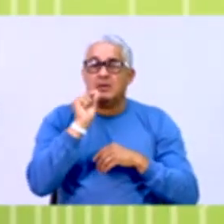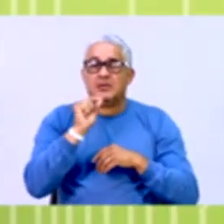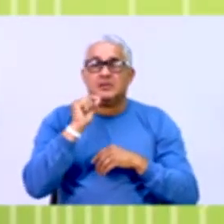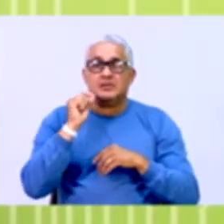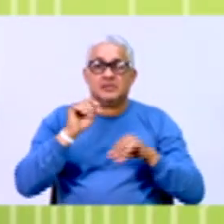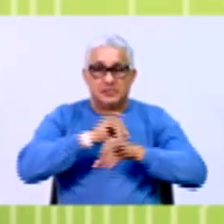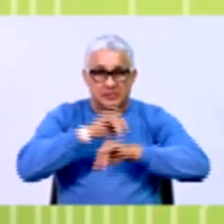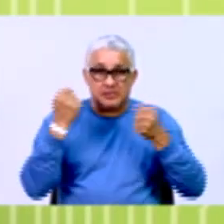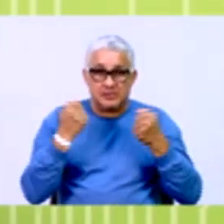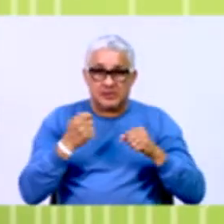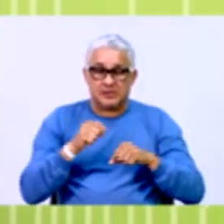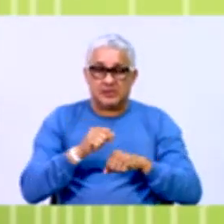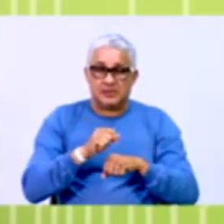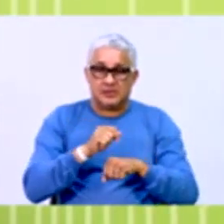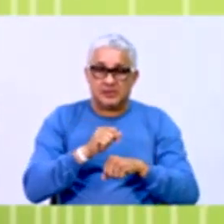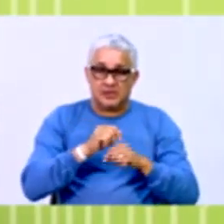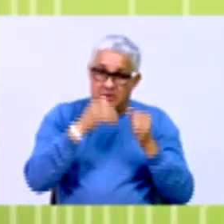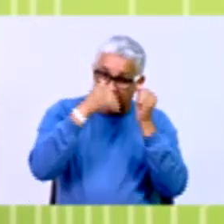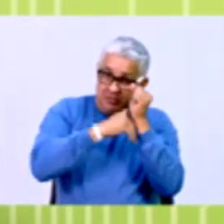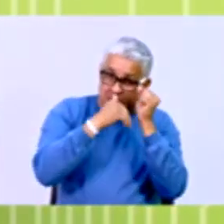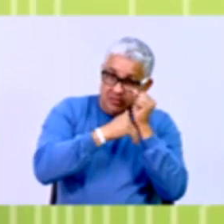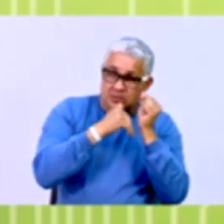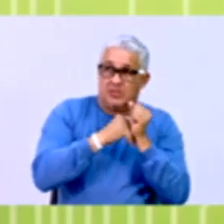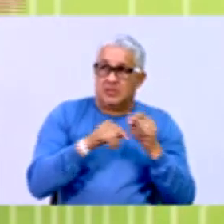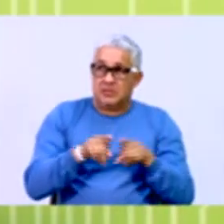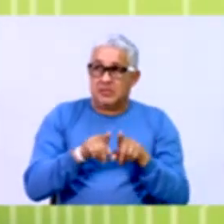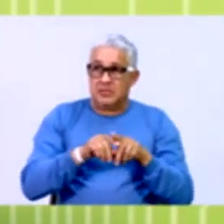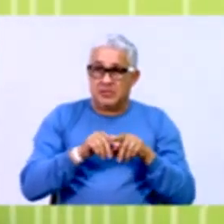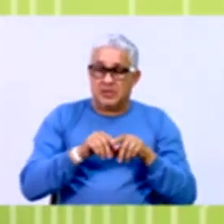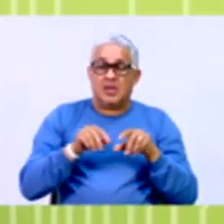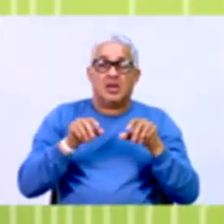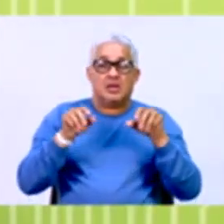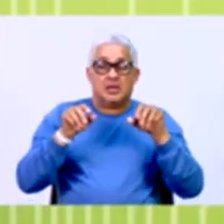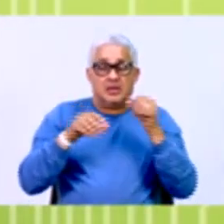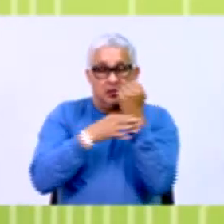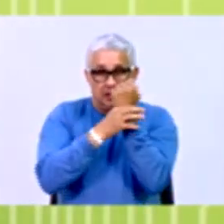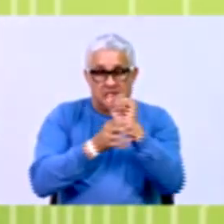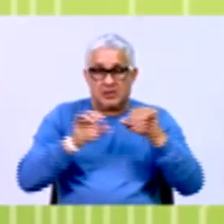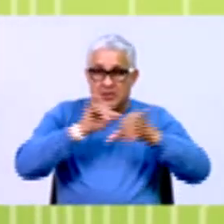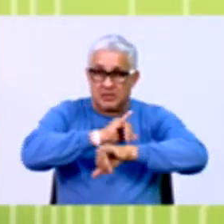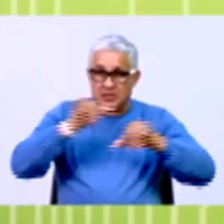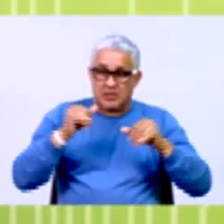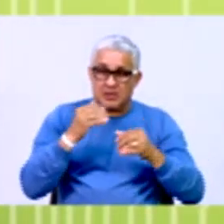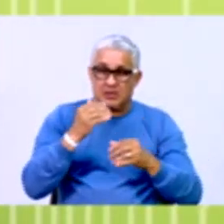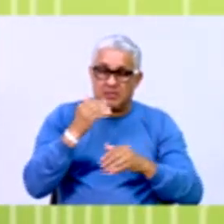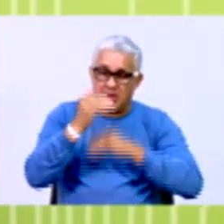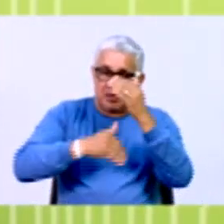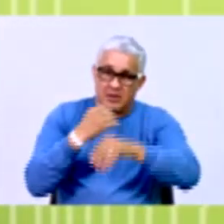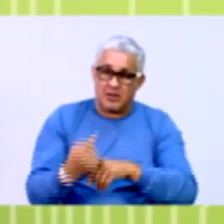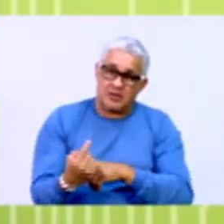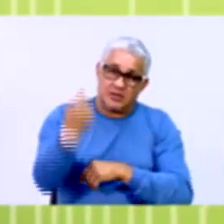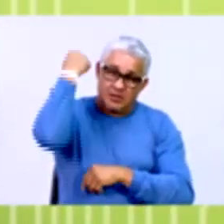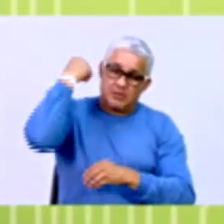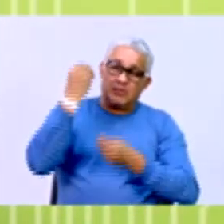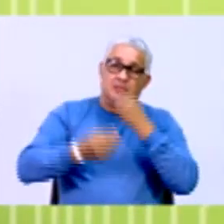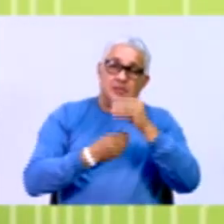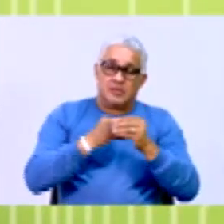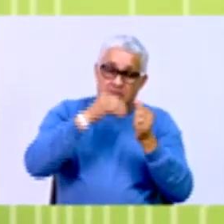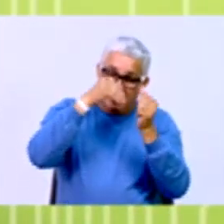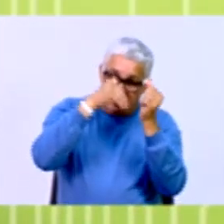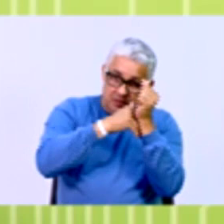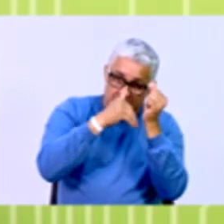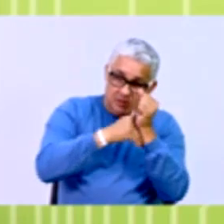ser protegida, é a segurança da informação. Então, está todos aqueles processos que nós vimos anteriormente de como proteger as informações,